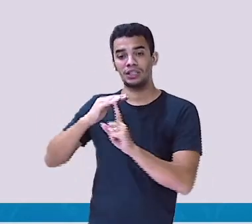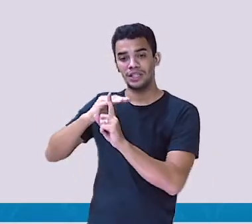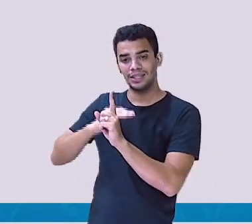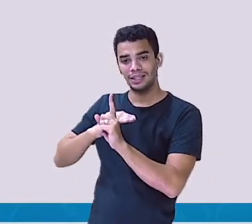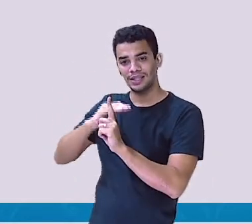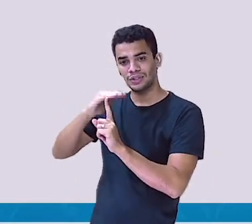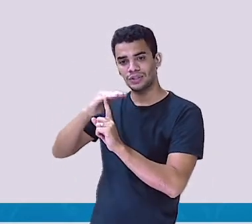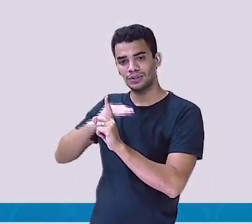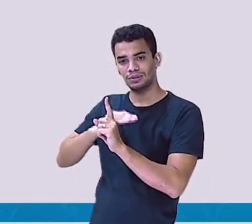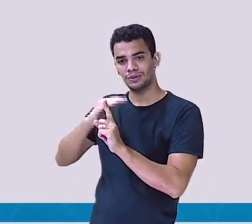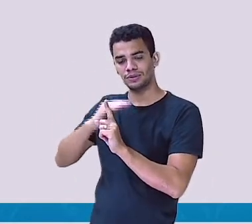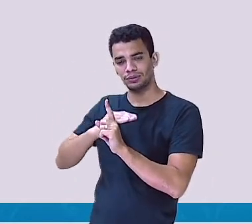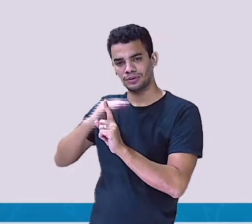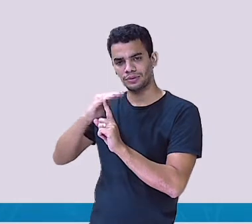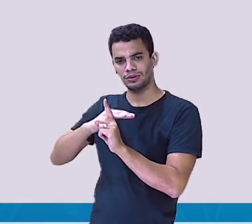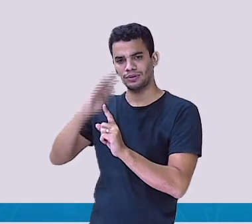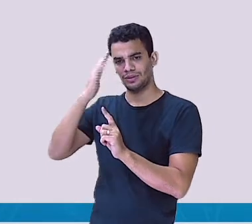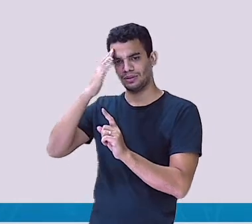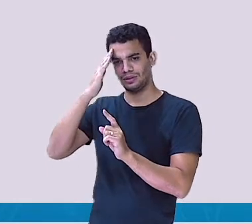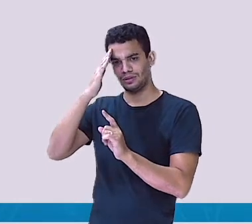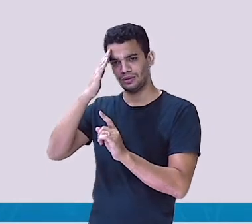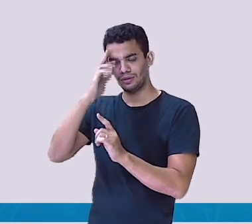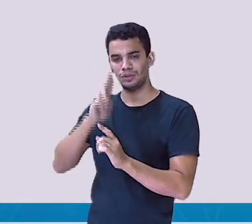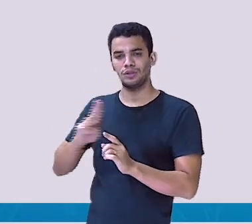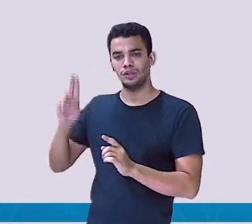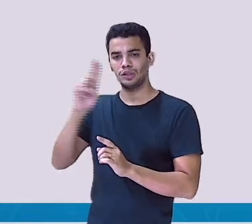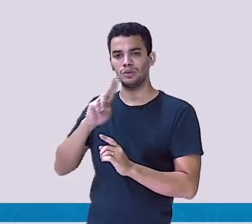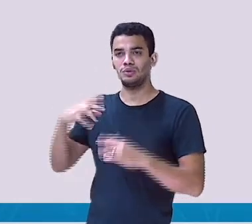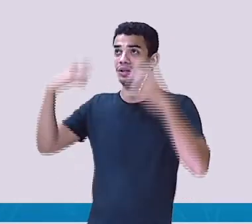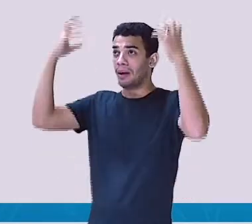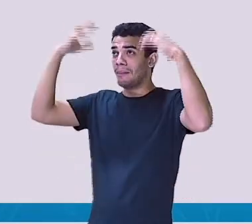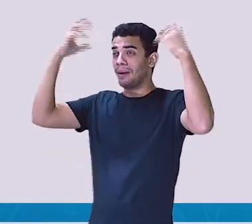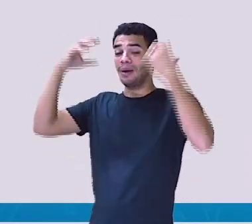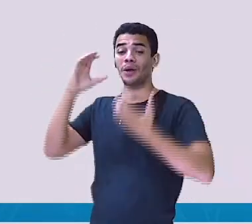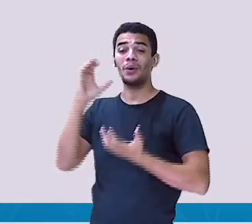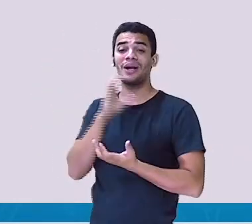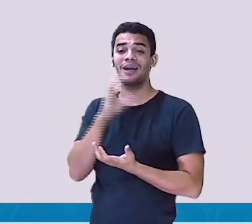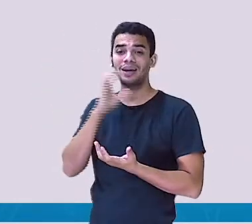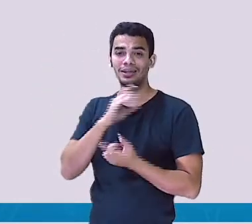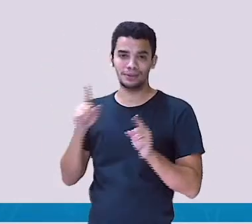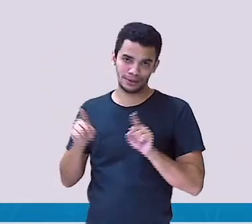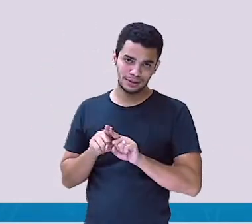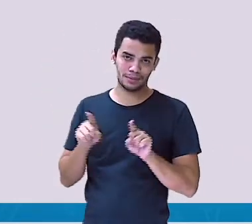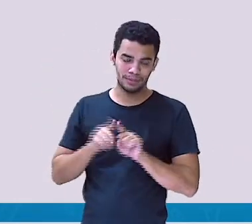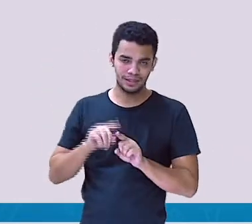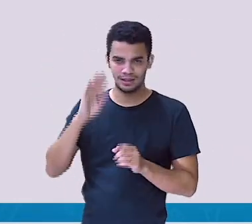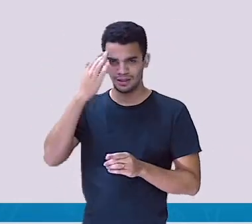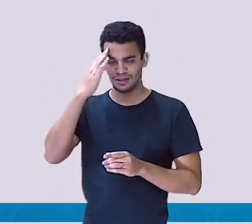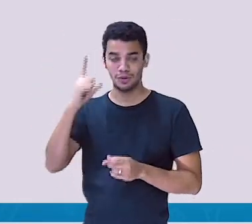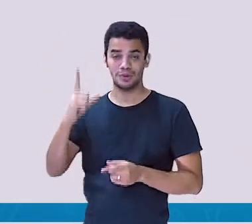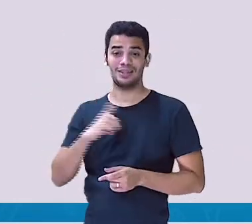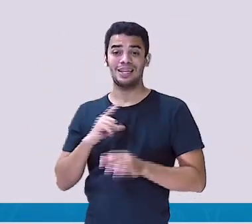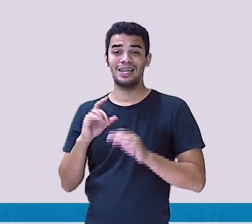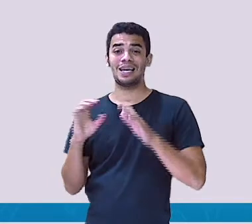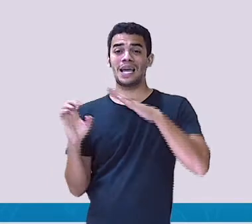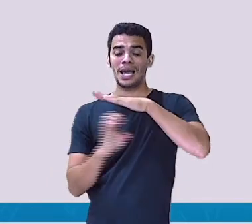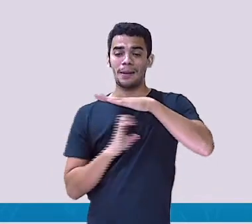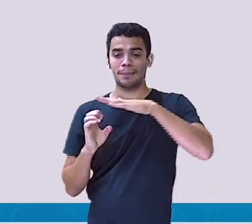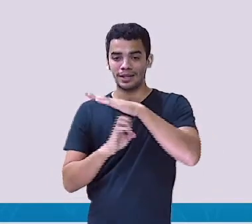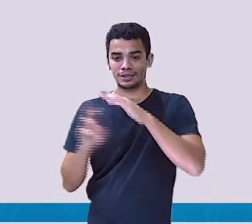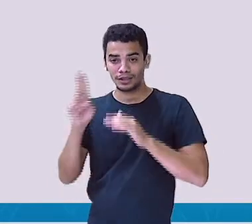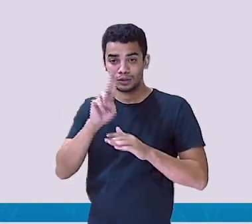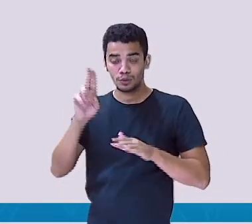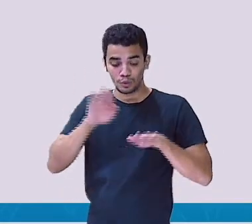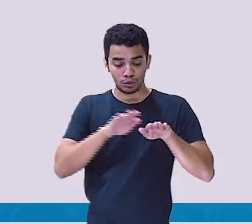esse serviço que captam a energia do sol, a luz do sol, e transformam em energia solar. Então,